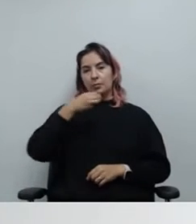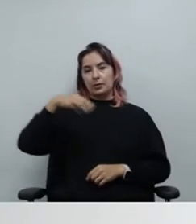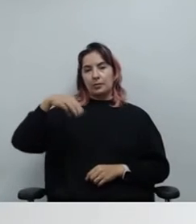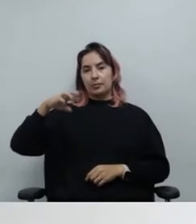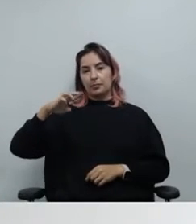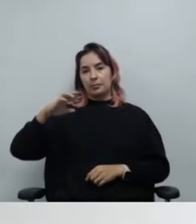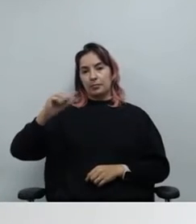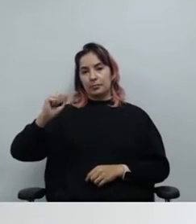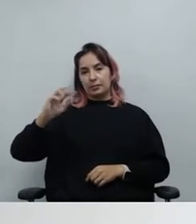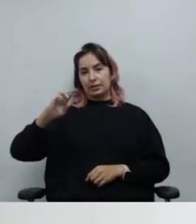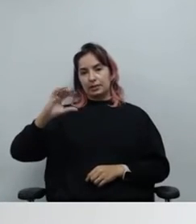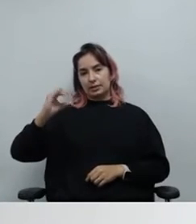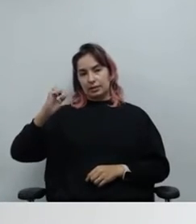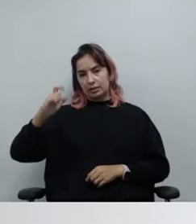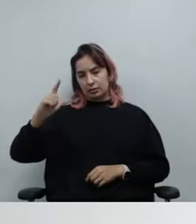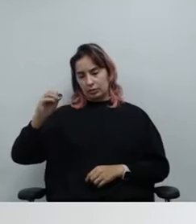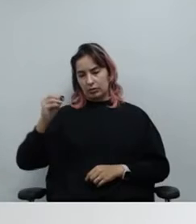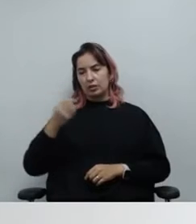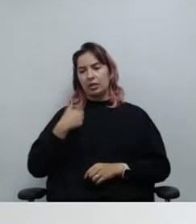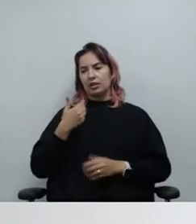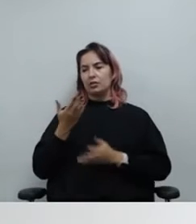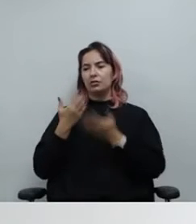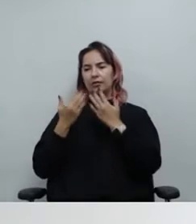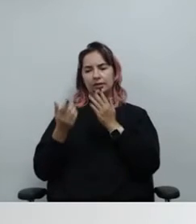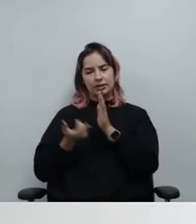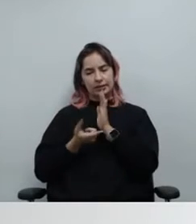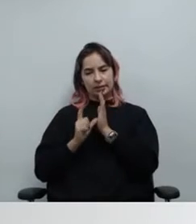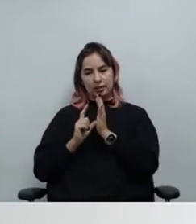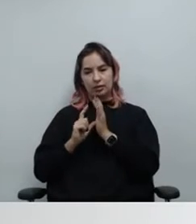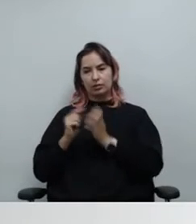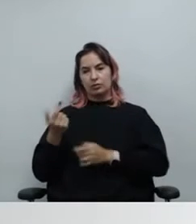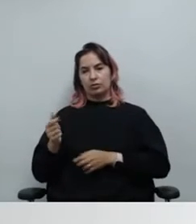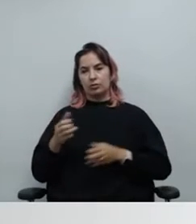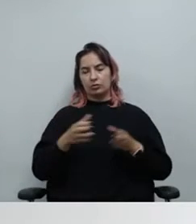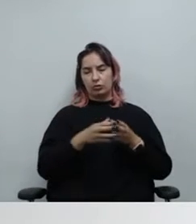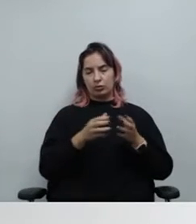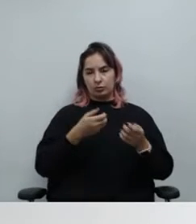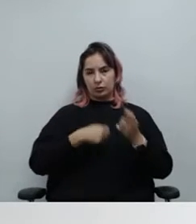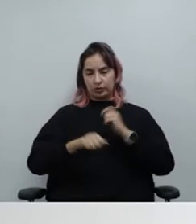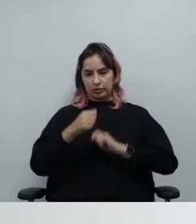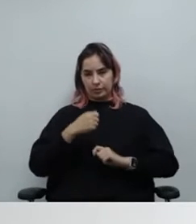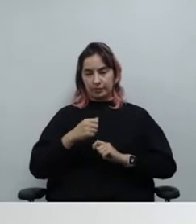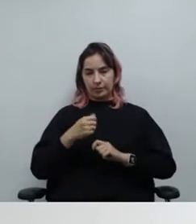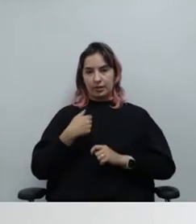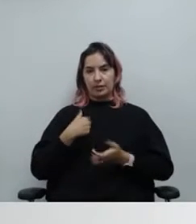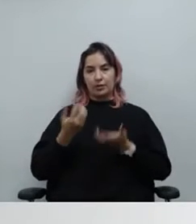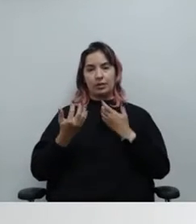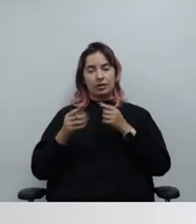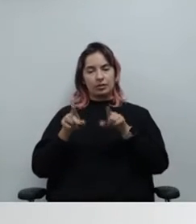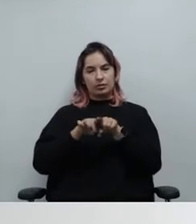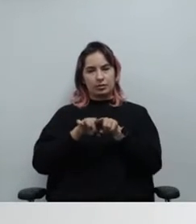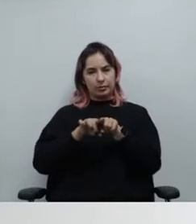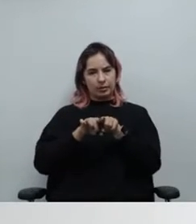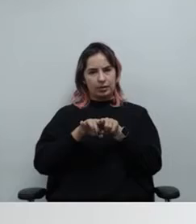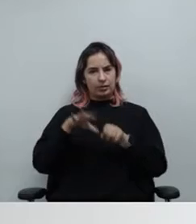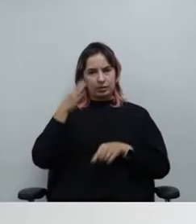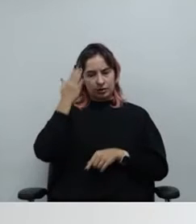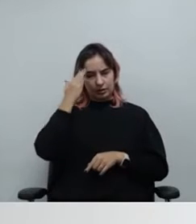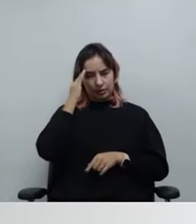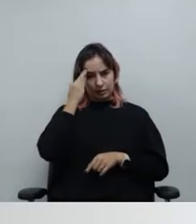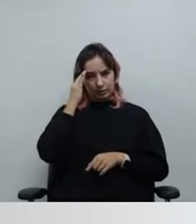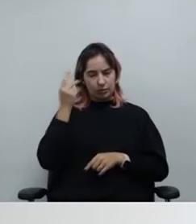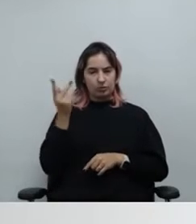de me reunir, dialogar contigo e muitos outros órgãos da administração, e queria fazer também publicamente esse reconhecimento da